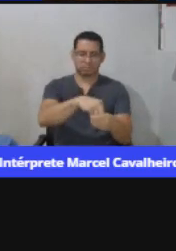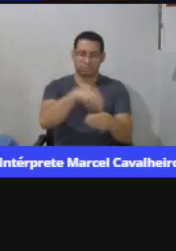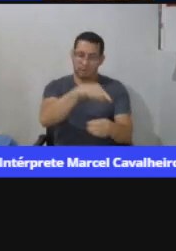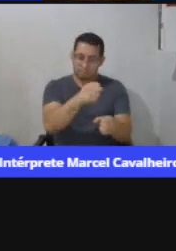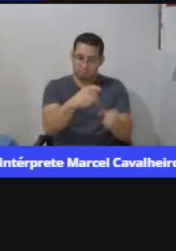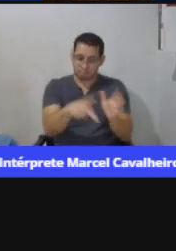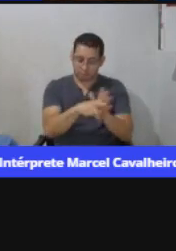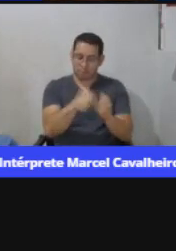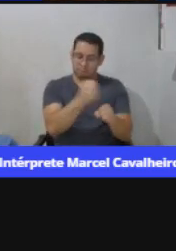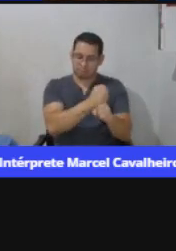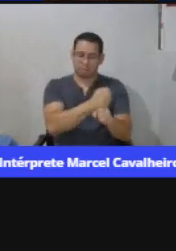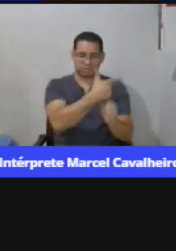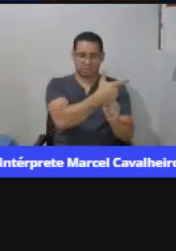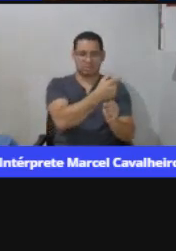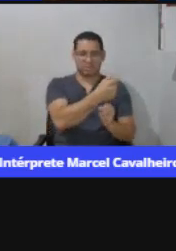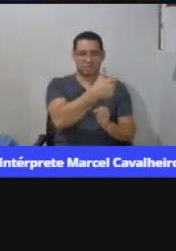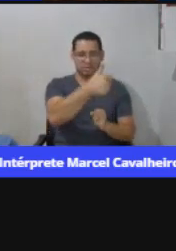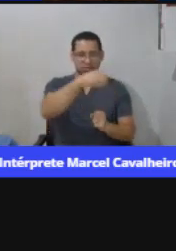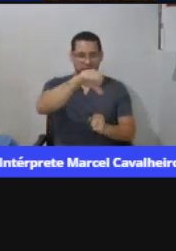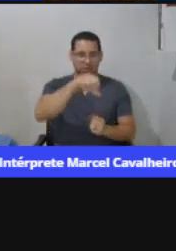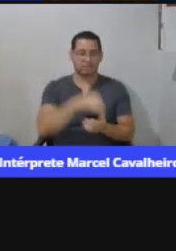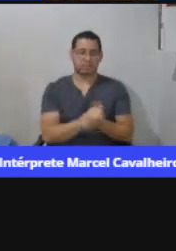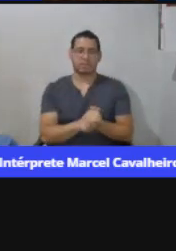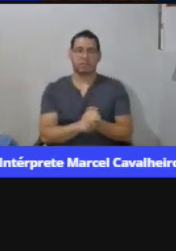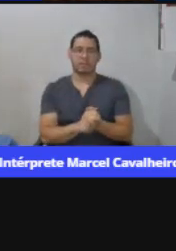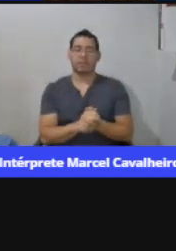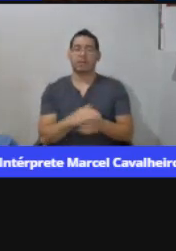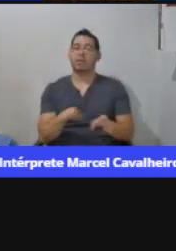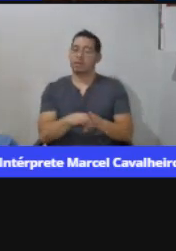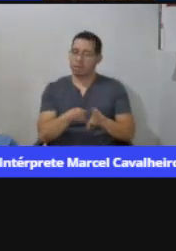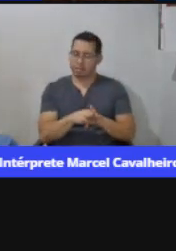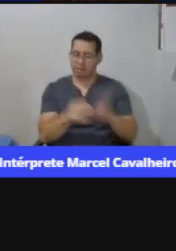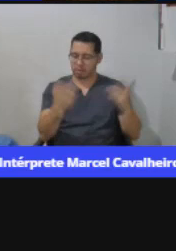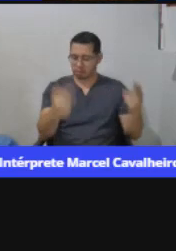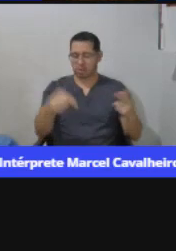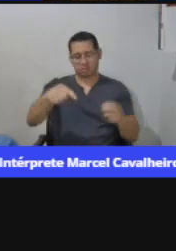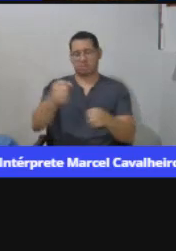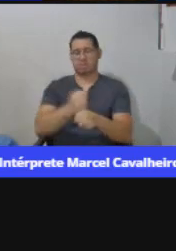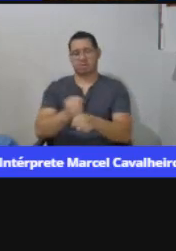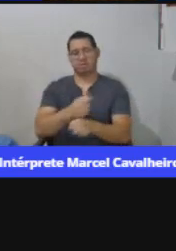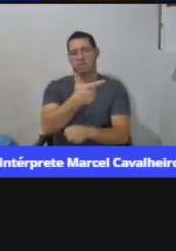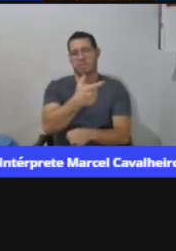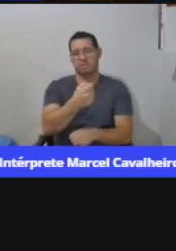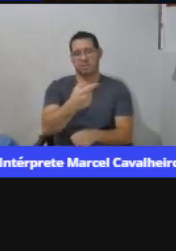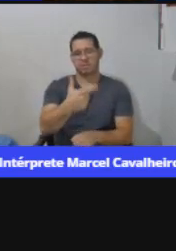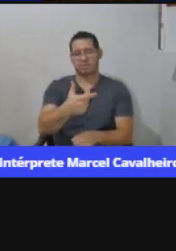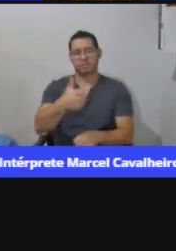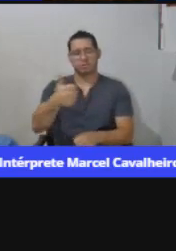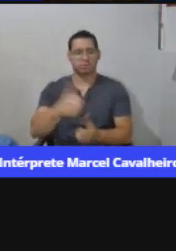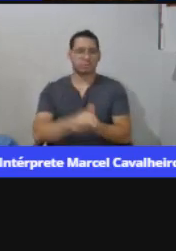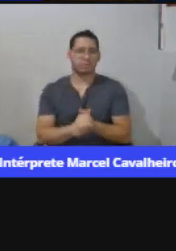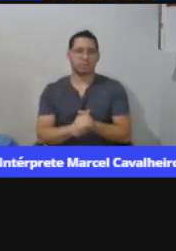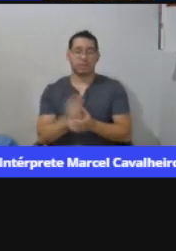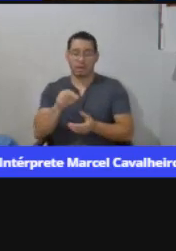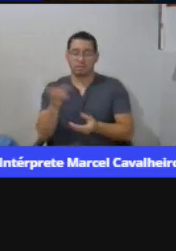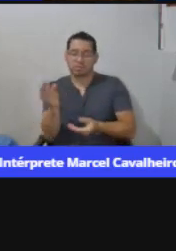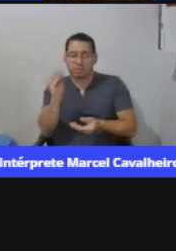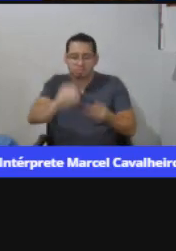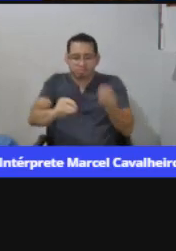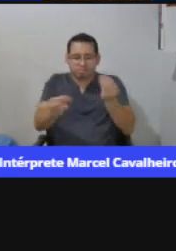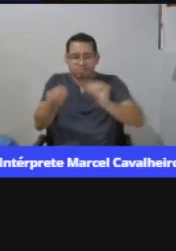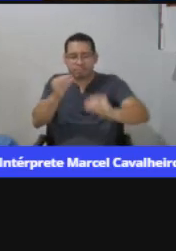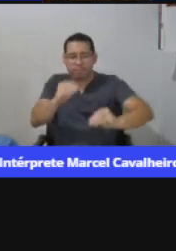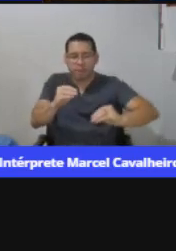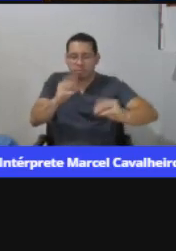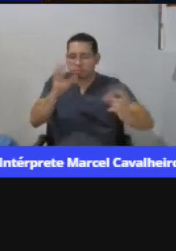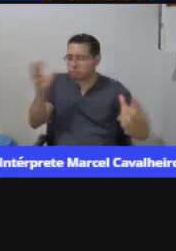2019, também estão nesse documento de 2021, e elas foram inseridas num processo coletivo de